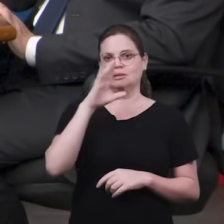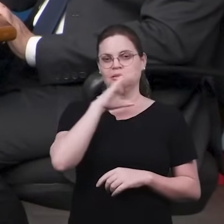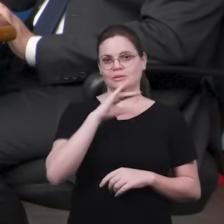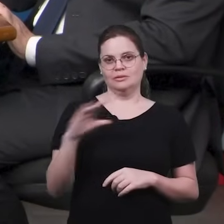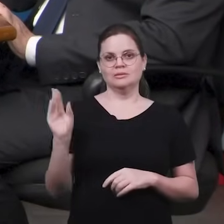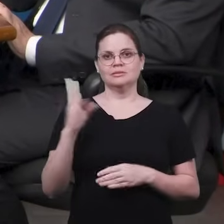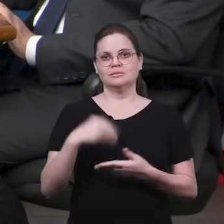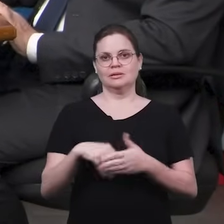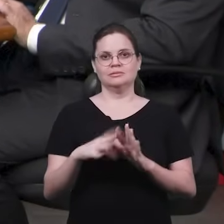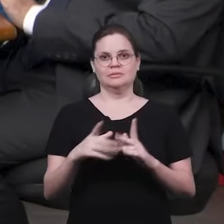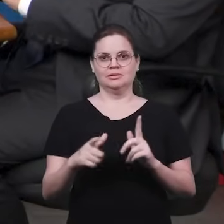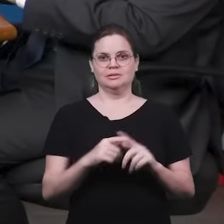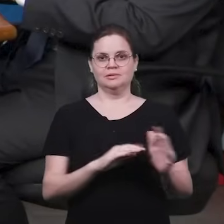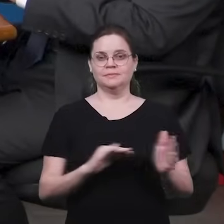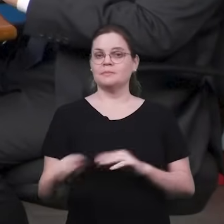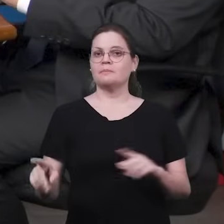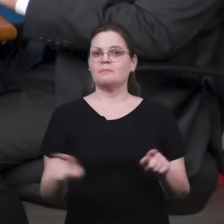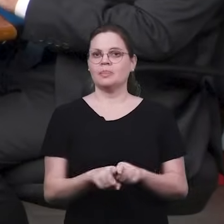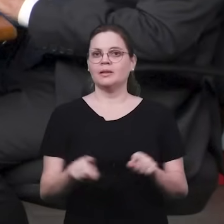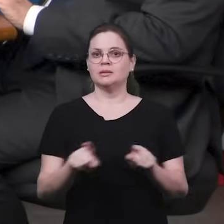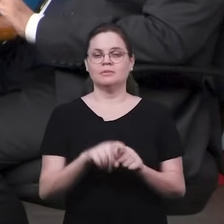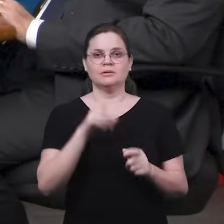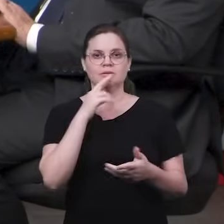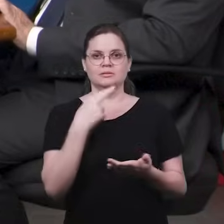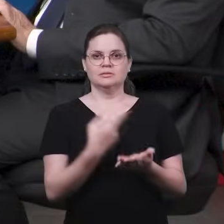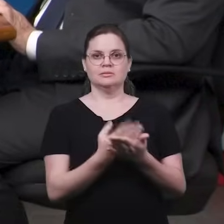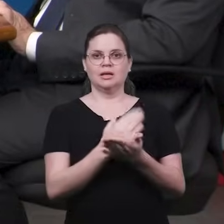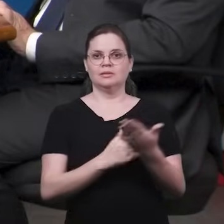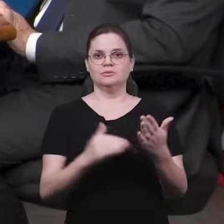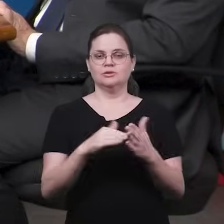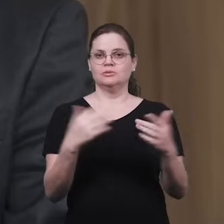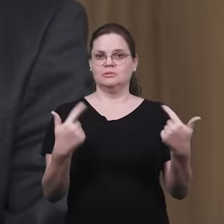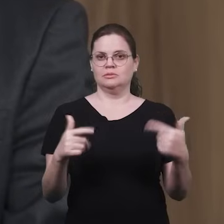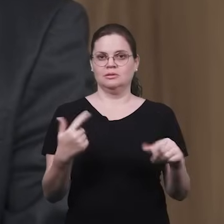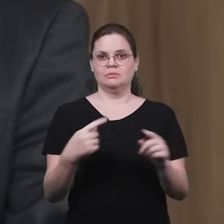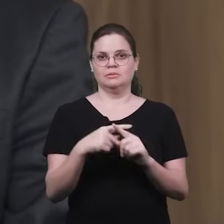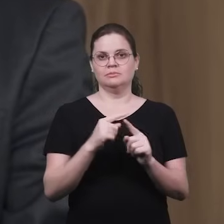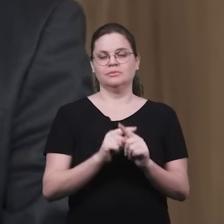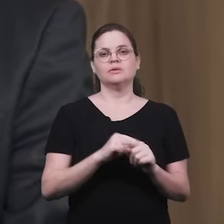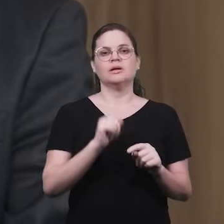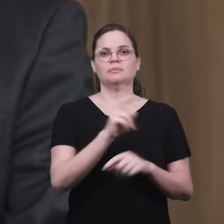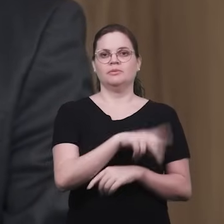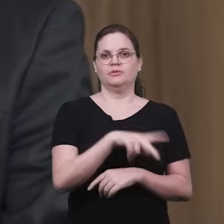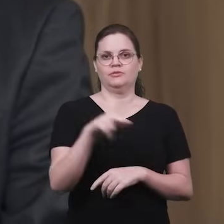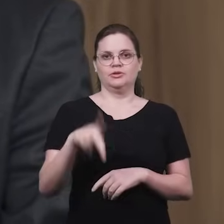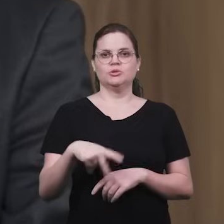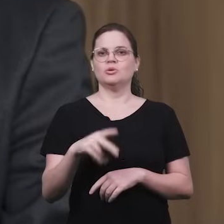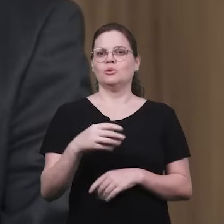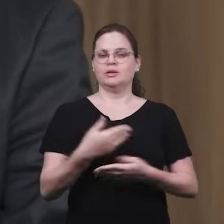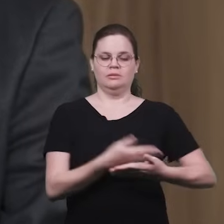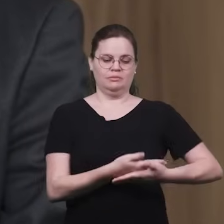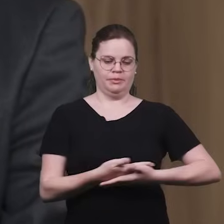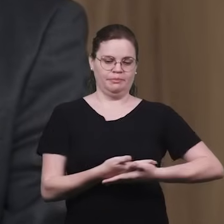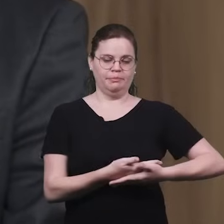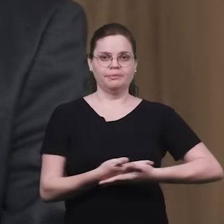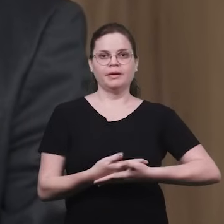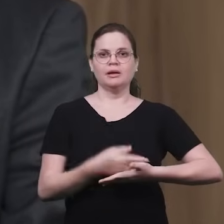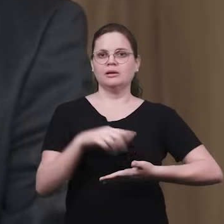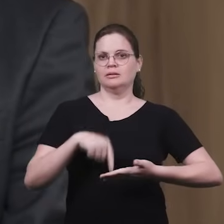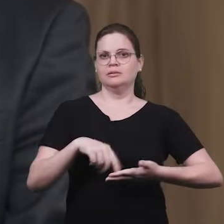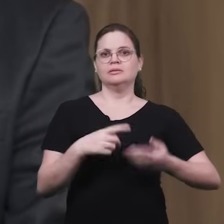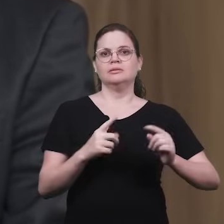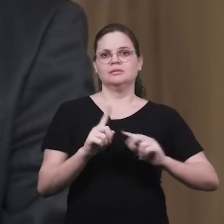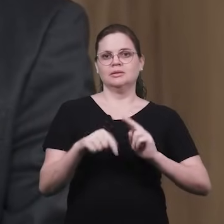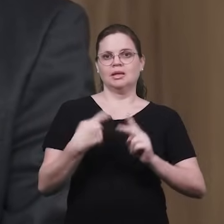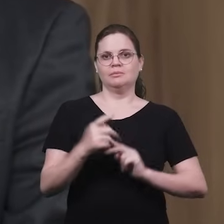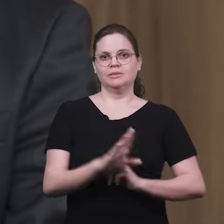adolescente na igreja, né? E é o fruto de todo um trabalho, desde a professora lá da classe de 0 a 3, que começa, depois